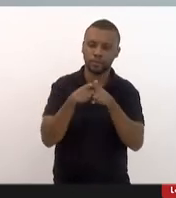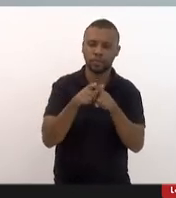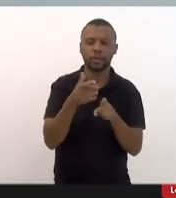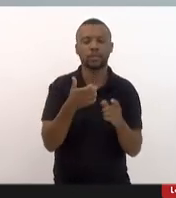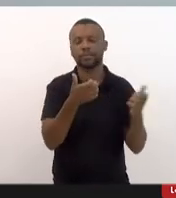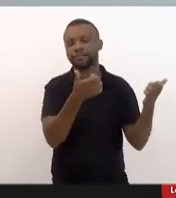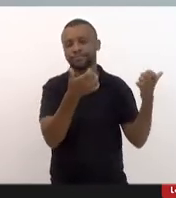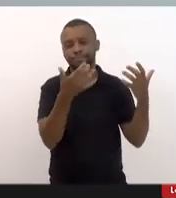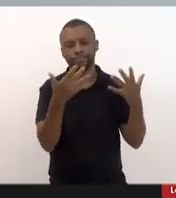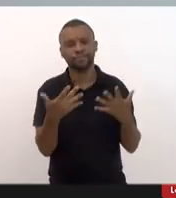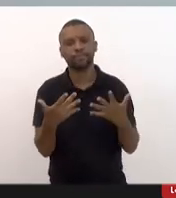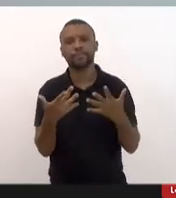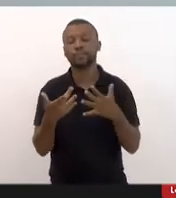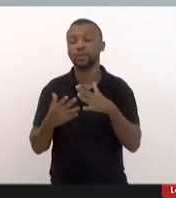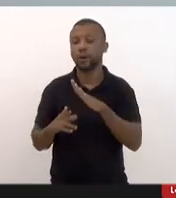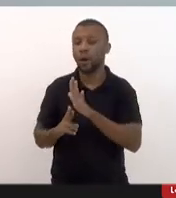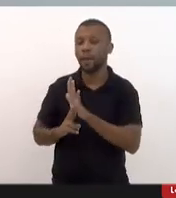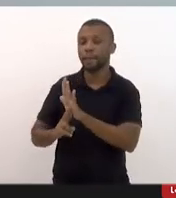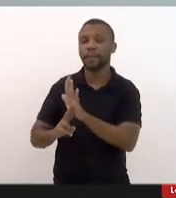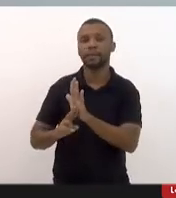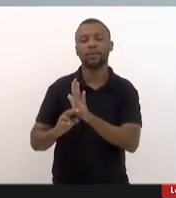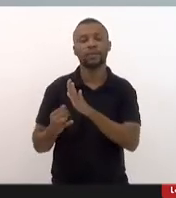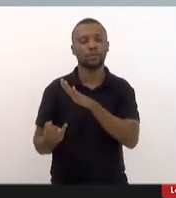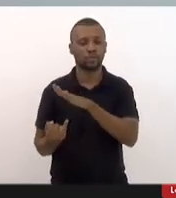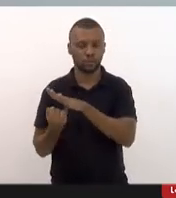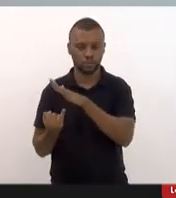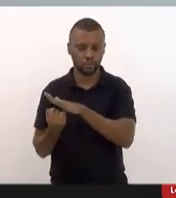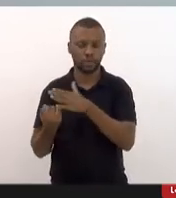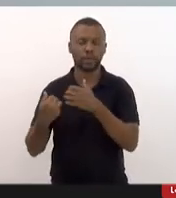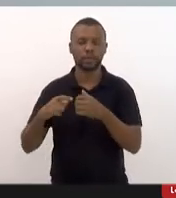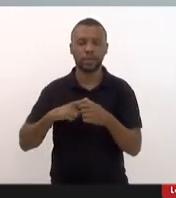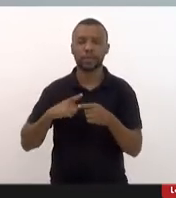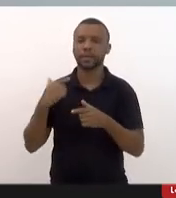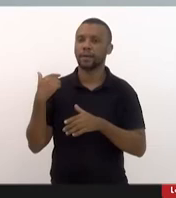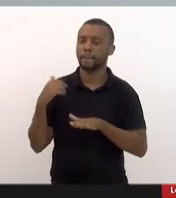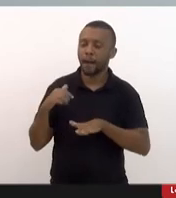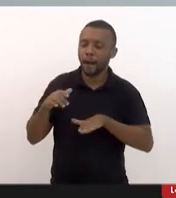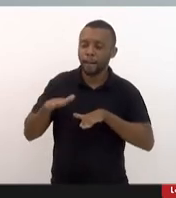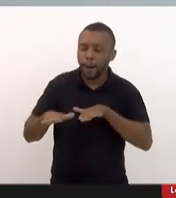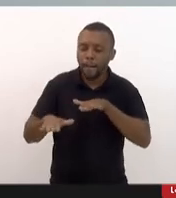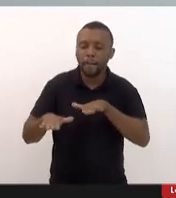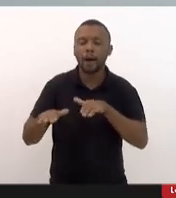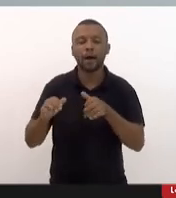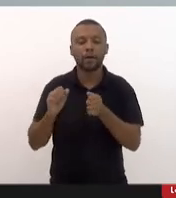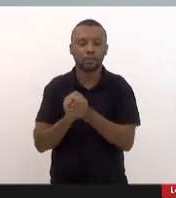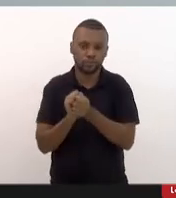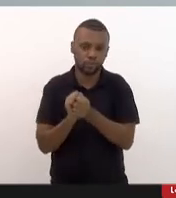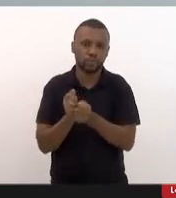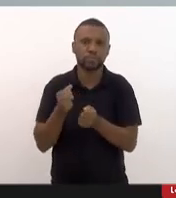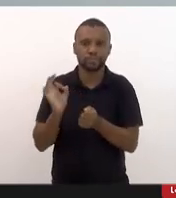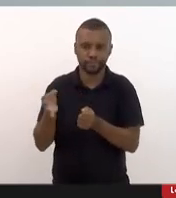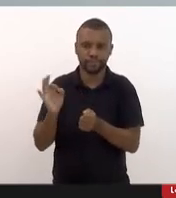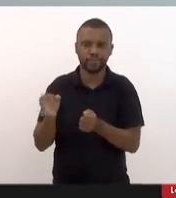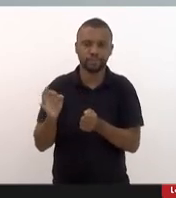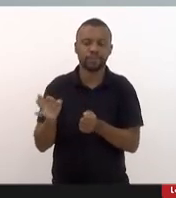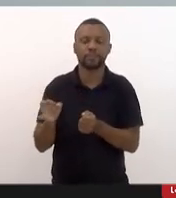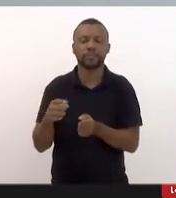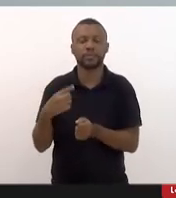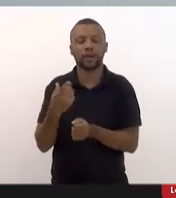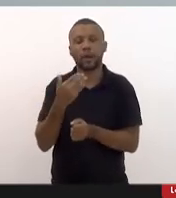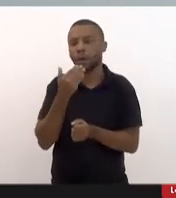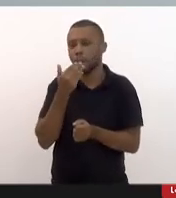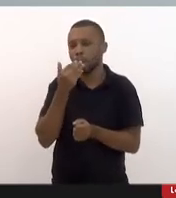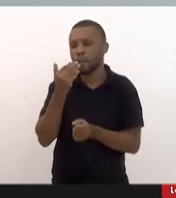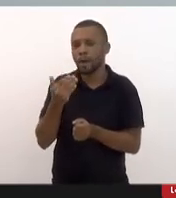o INEA, o representante do INEA, porque realmente tem que caminhar junto, não tem como caminhar separado, né? E assim, e eu peço, né,